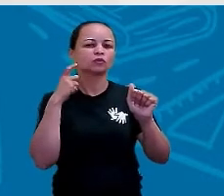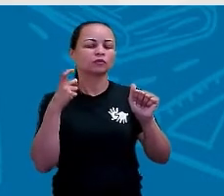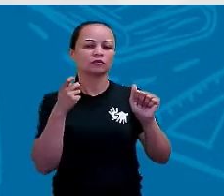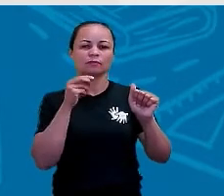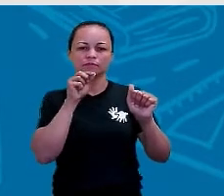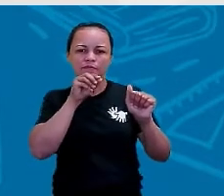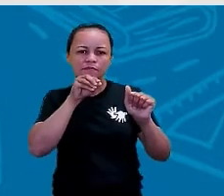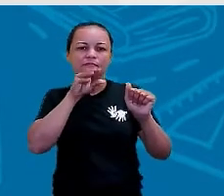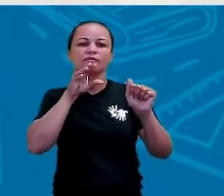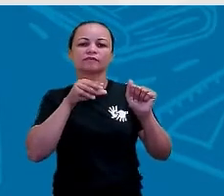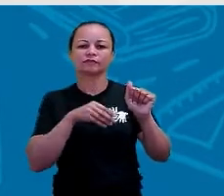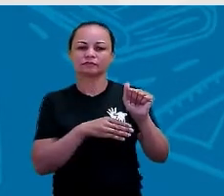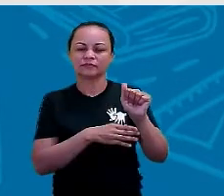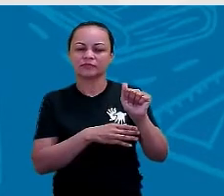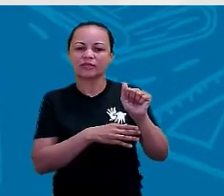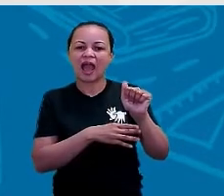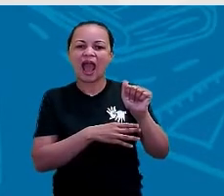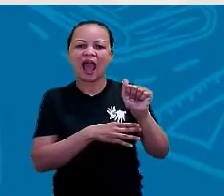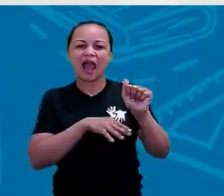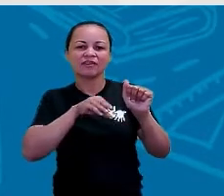abro muito a boca, ó. A.